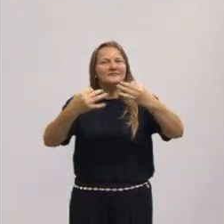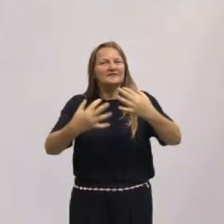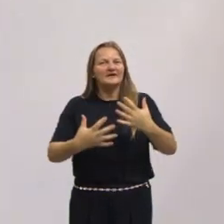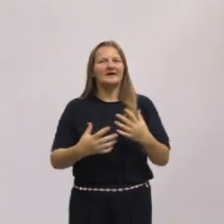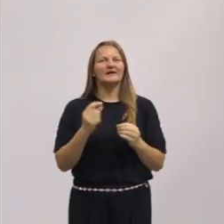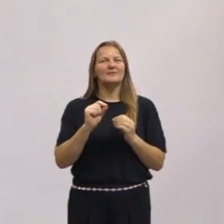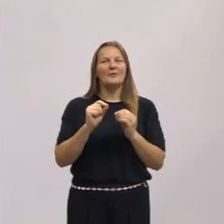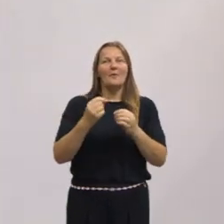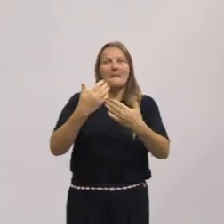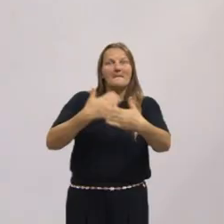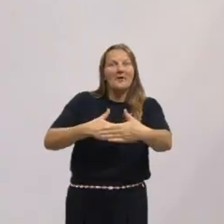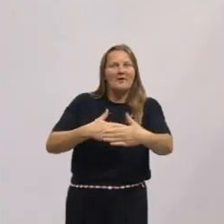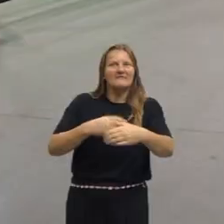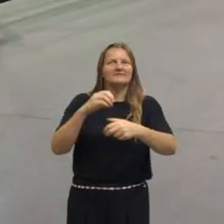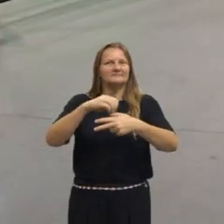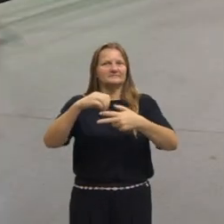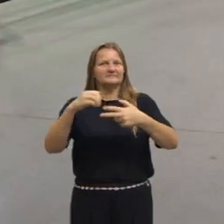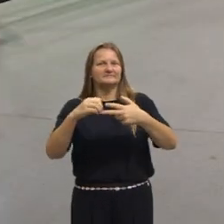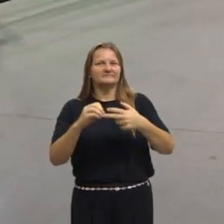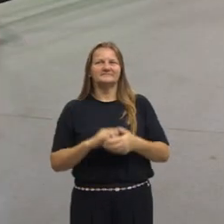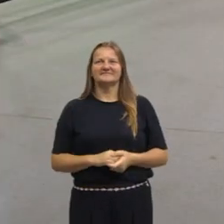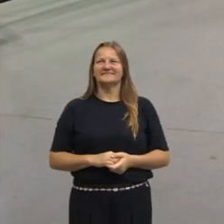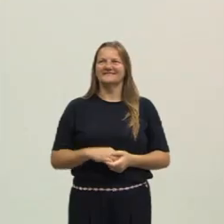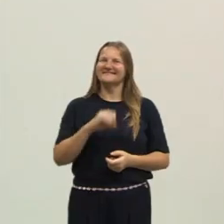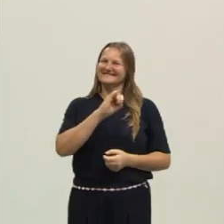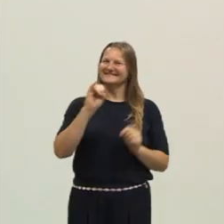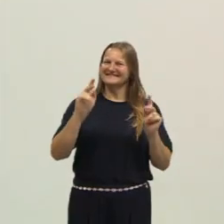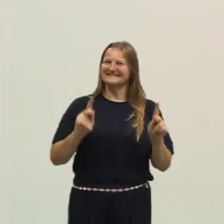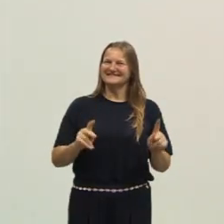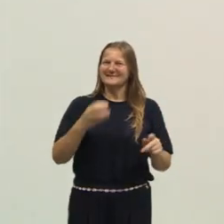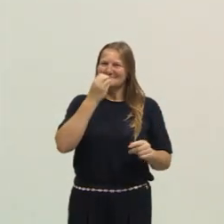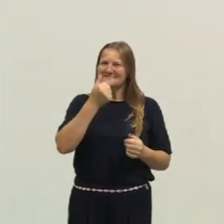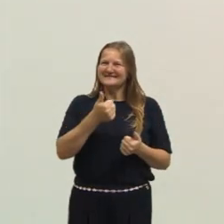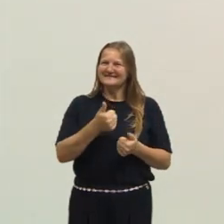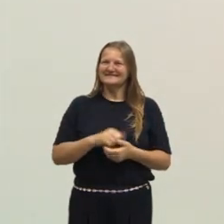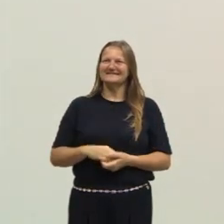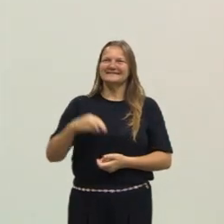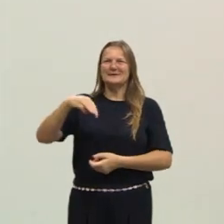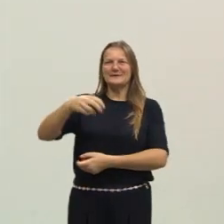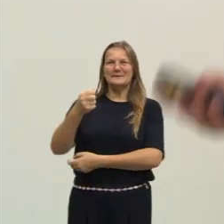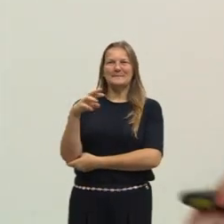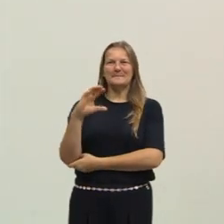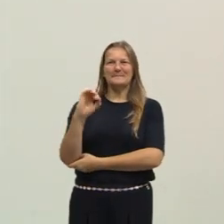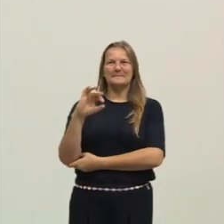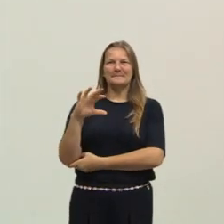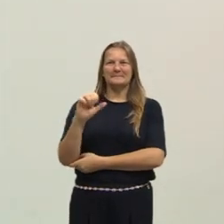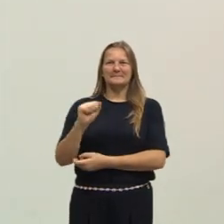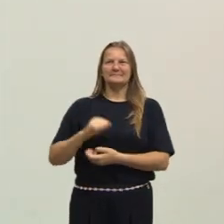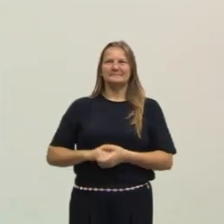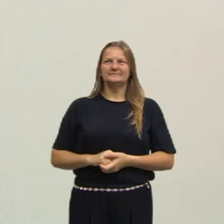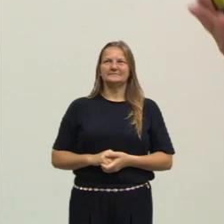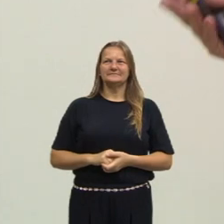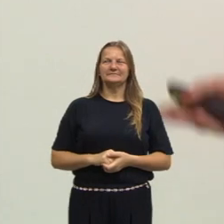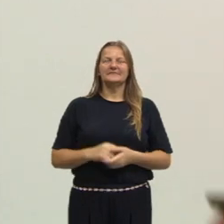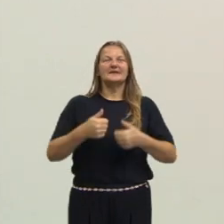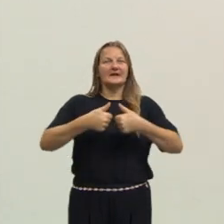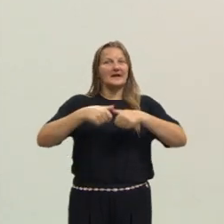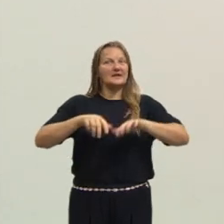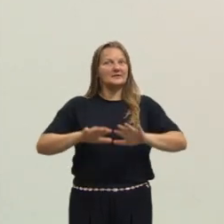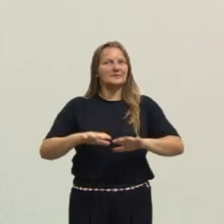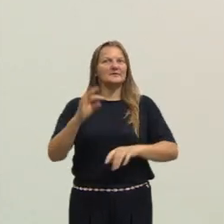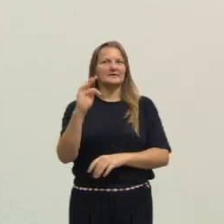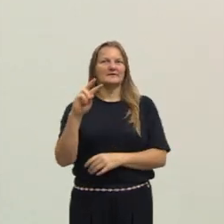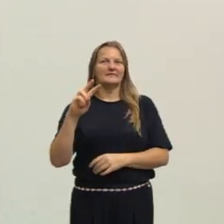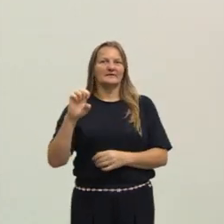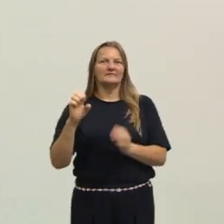a provas tudo bem meu nome é Márcia tô aqui no estúdio da TV também com a colega Luana